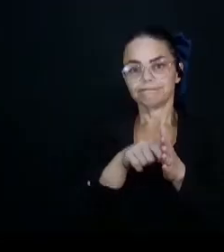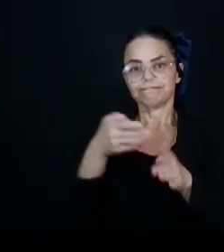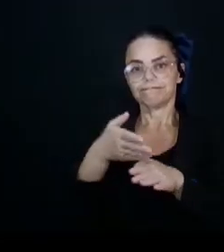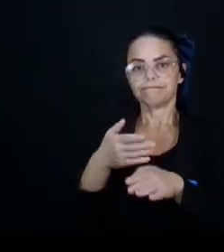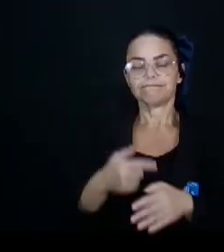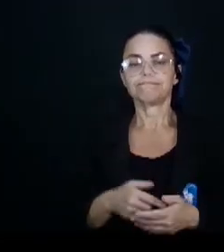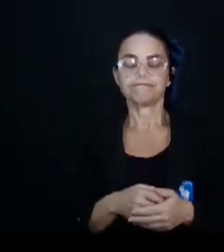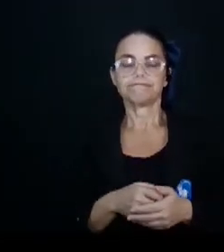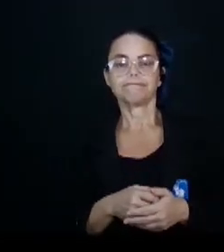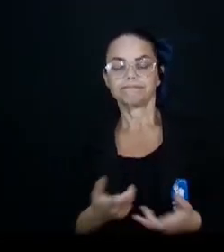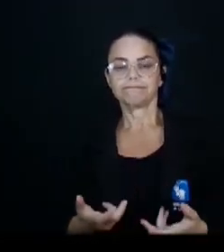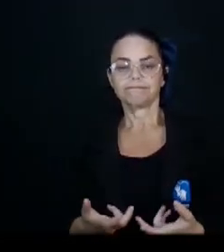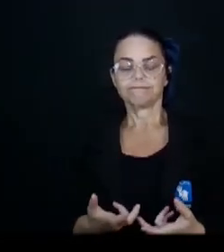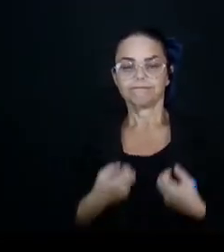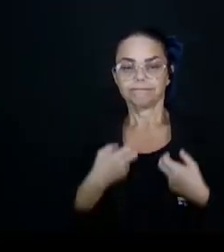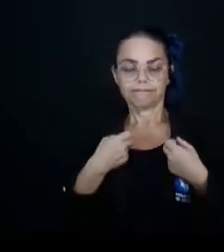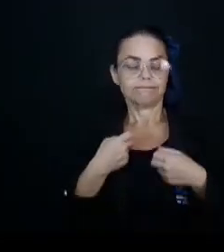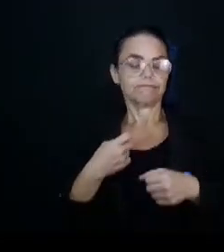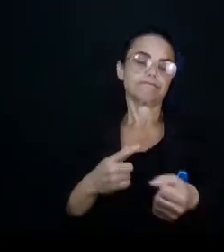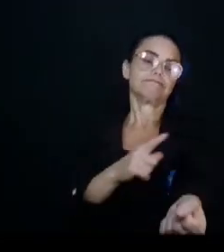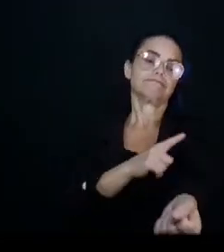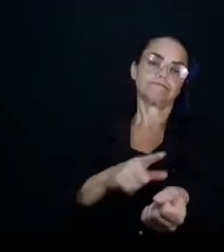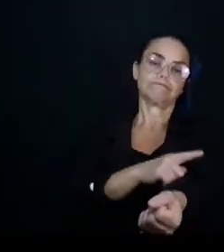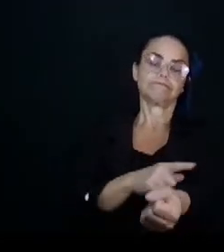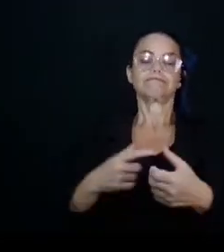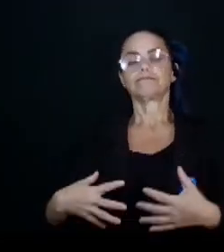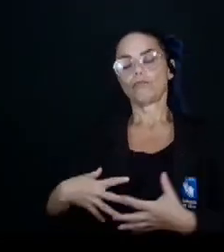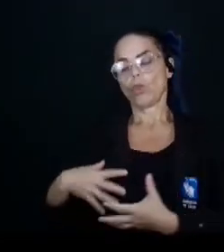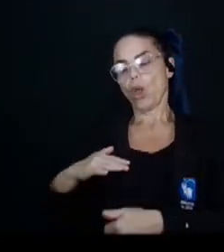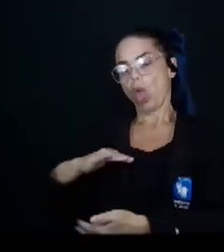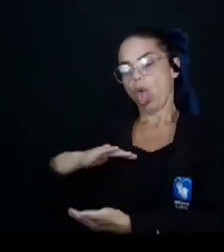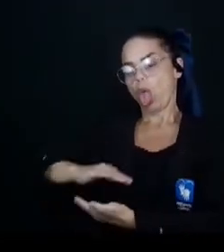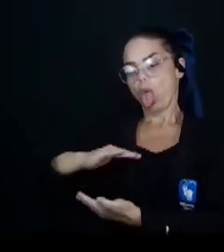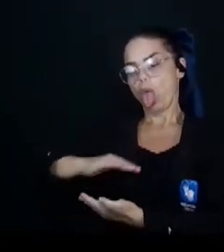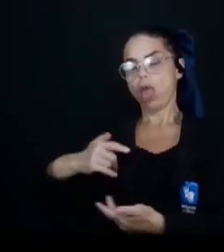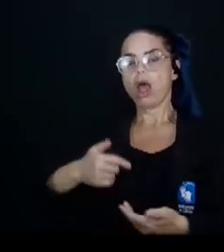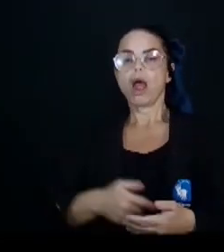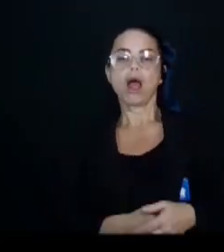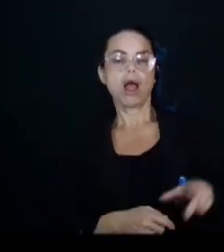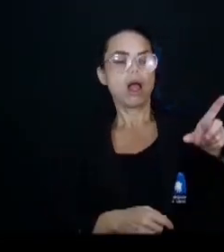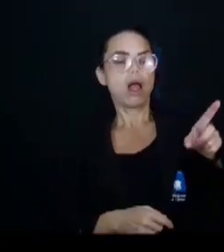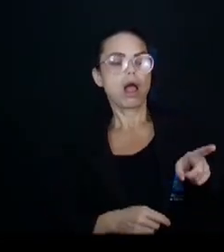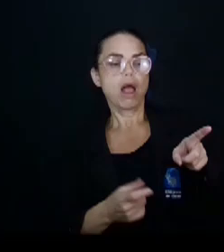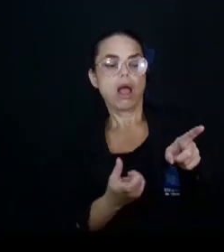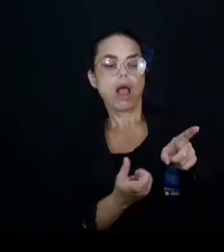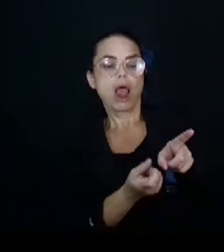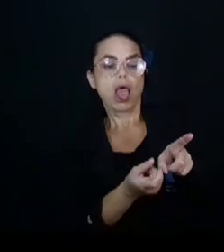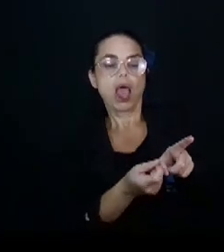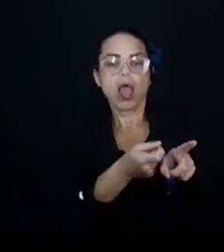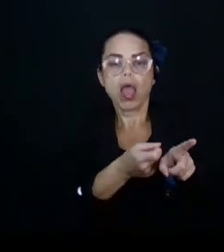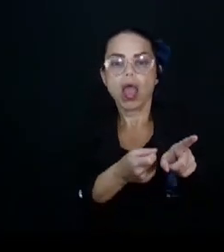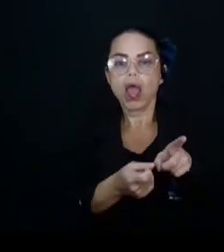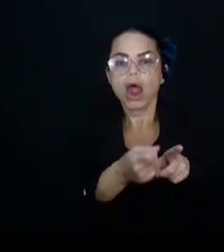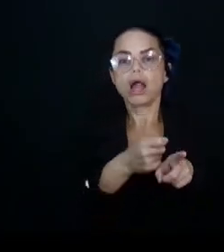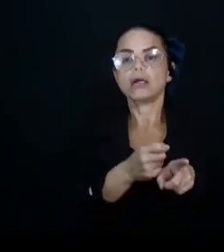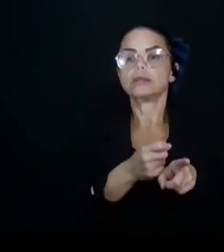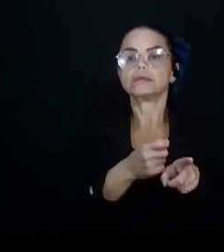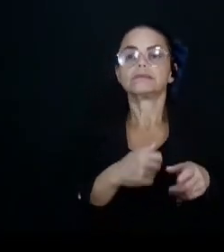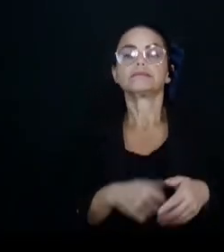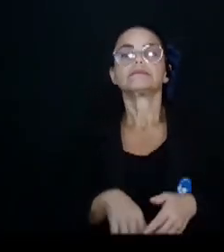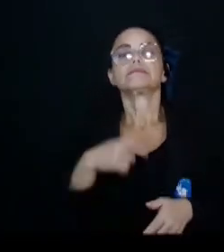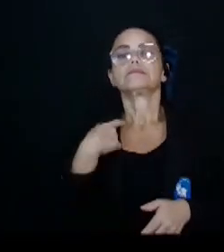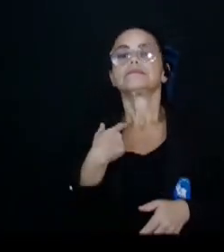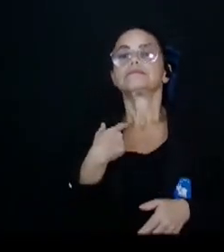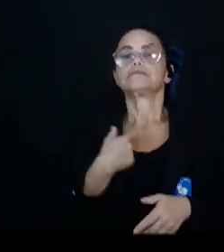assim como a gente tem para o câncer de mama e o câncer de próstata. Então, a leucemia aguda e as leucemias crônicas, a gente